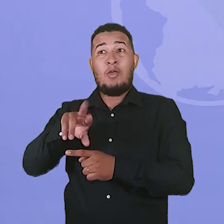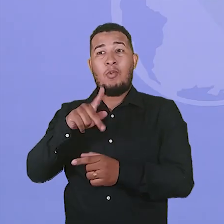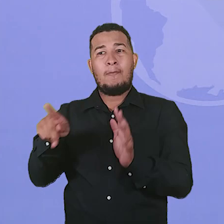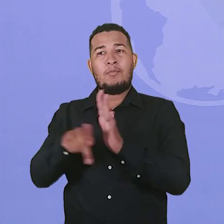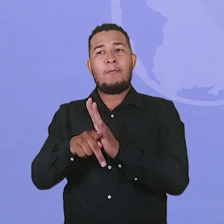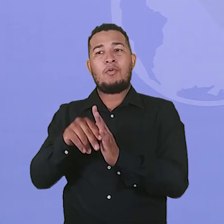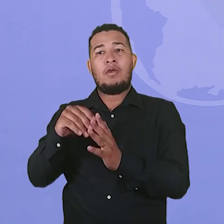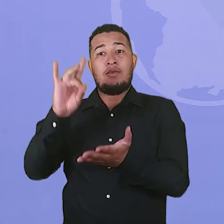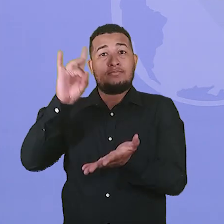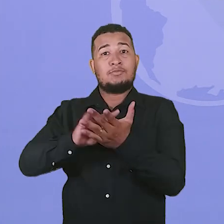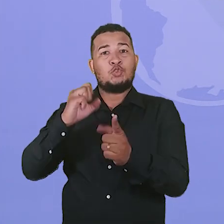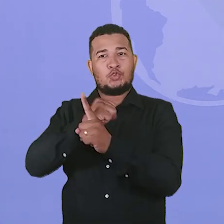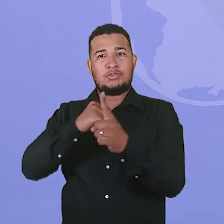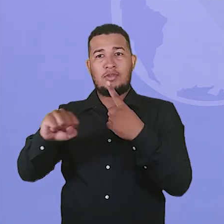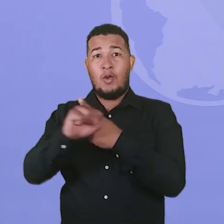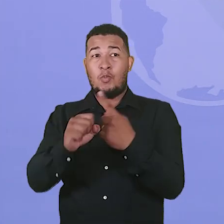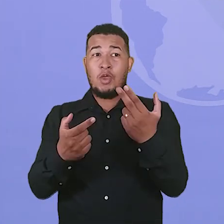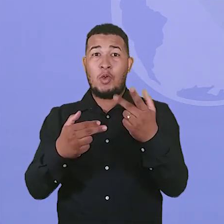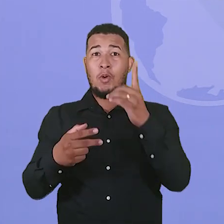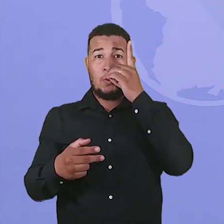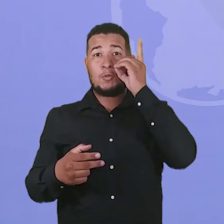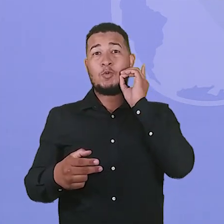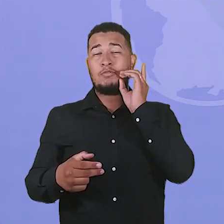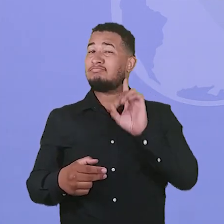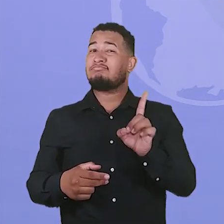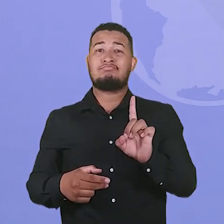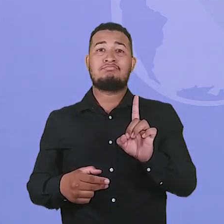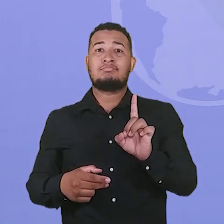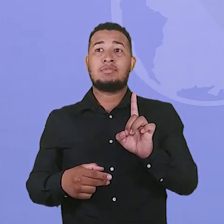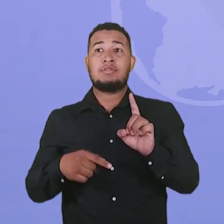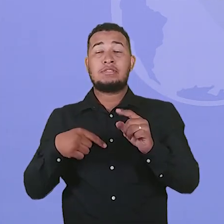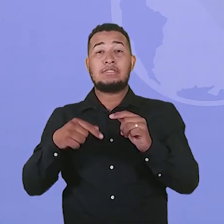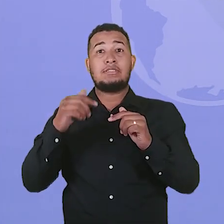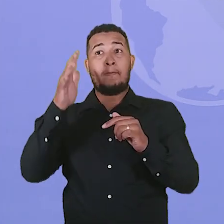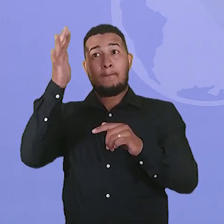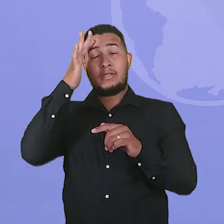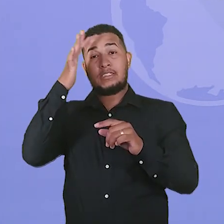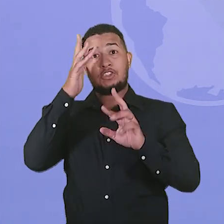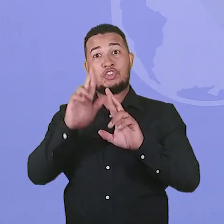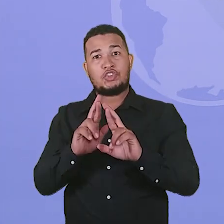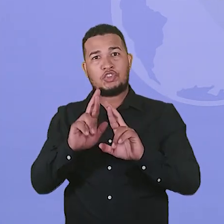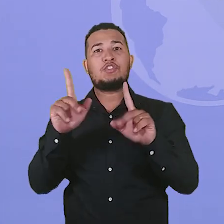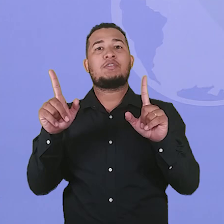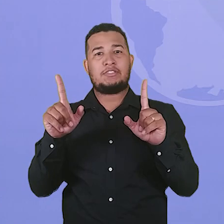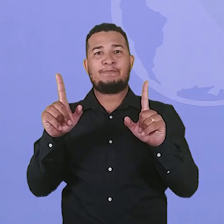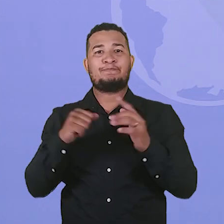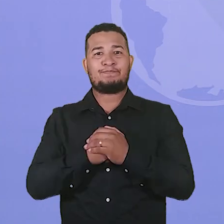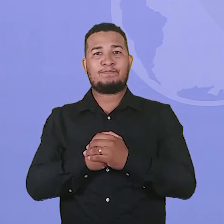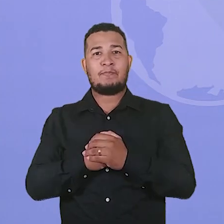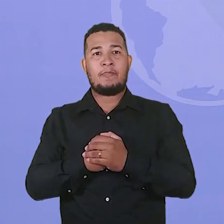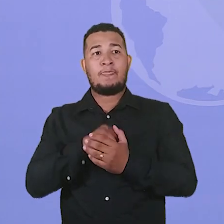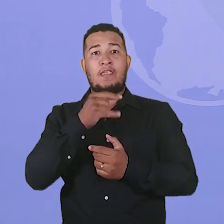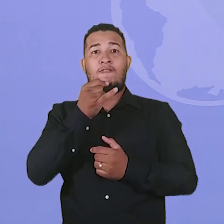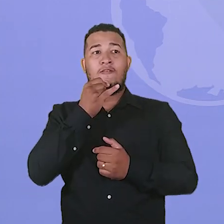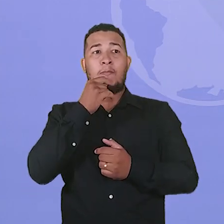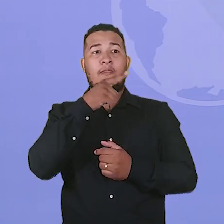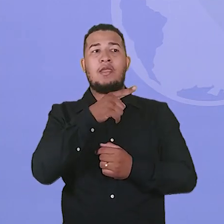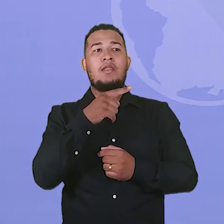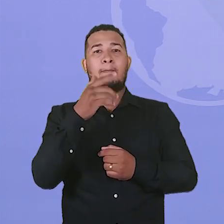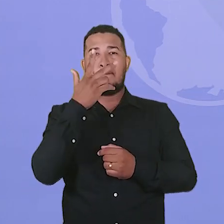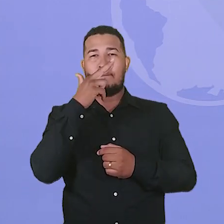entendia a realidade social da mesma maneira que o Durkheim entendia a realidade social. Ele não